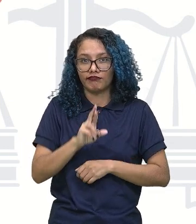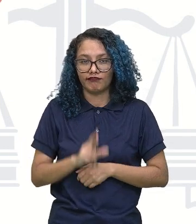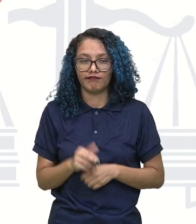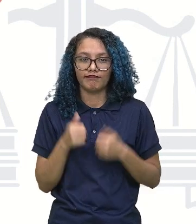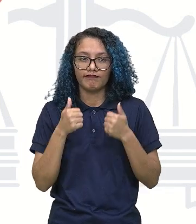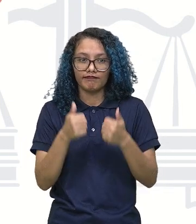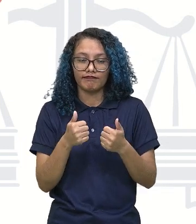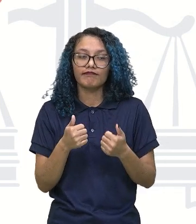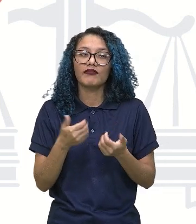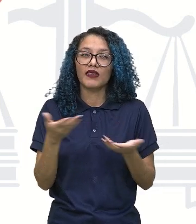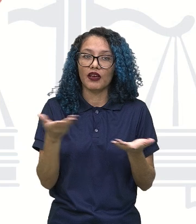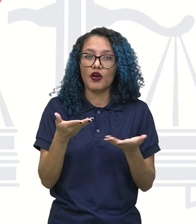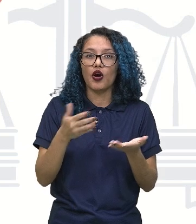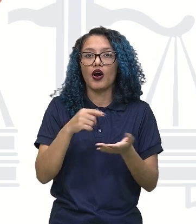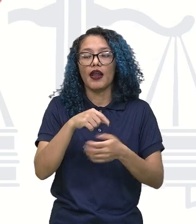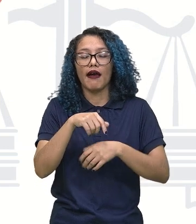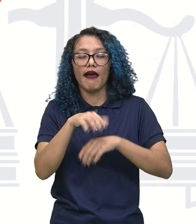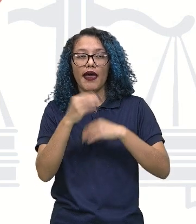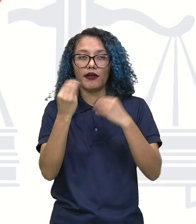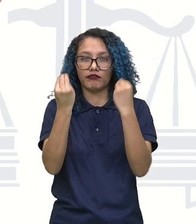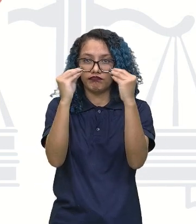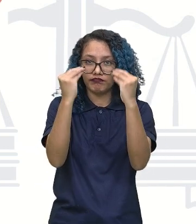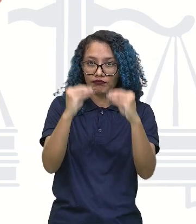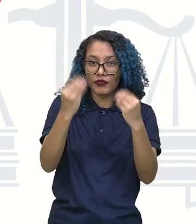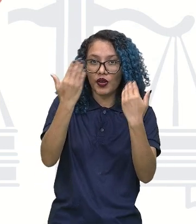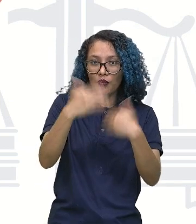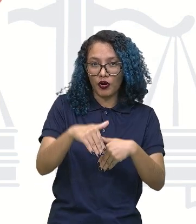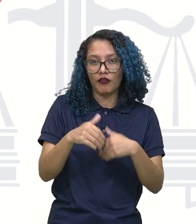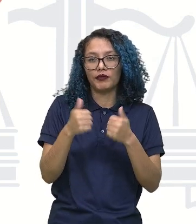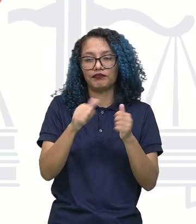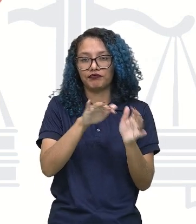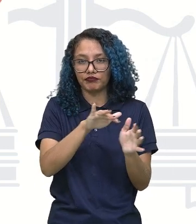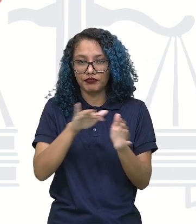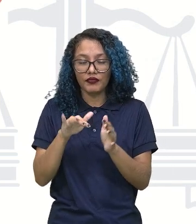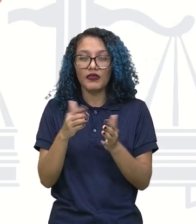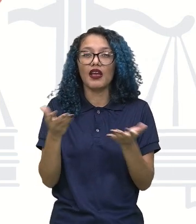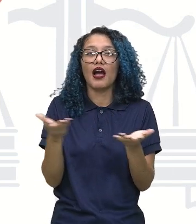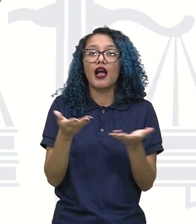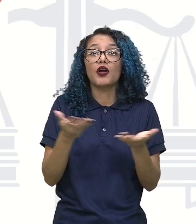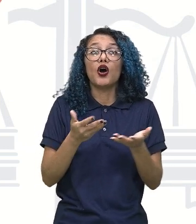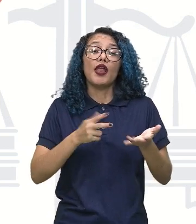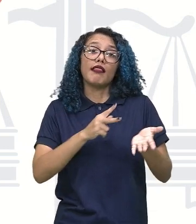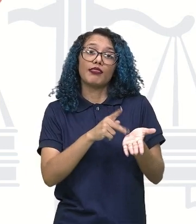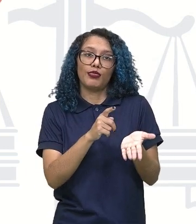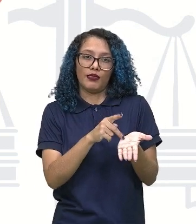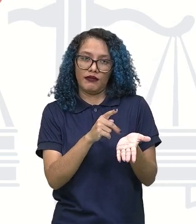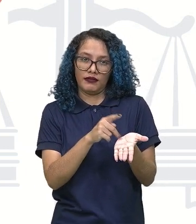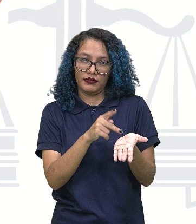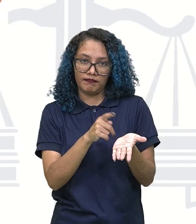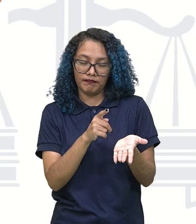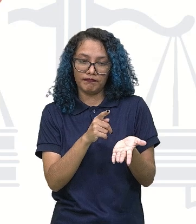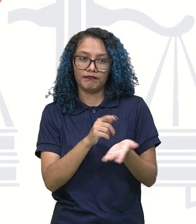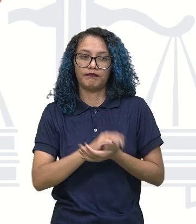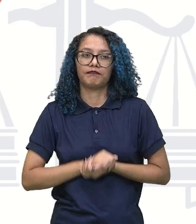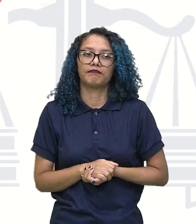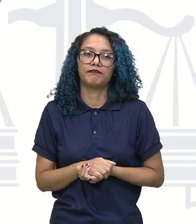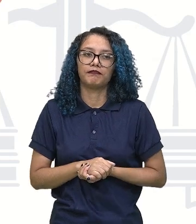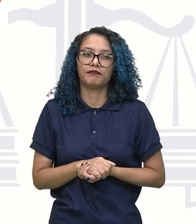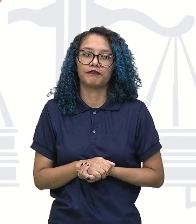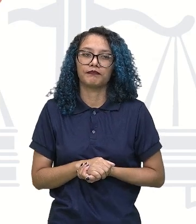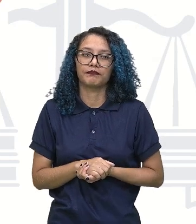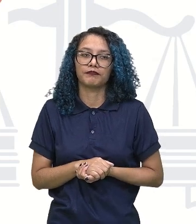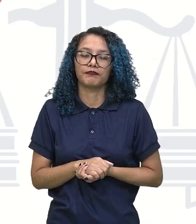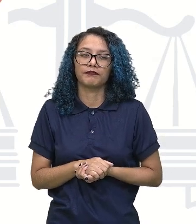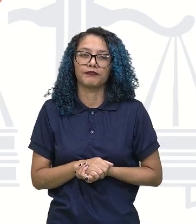o lançamento da avaliação. Depois da avaliação, tem o quê? A nota, não é mesmo? Então, o principal botão aí é